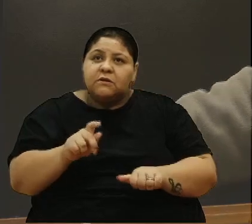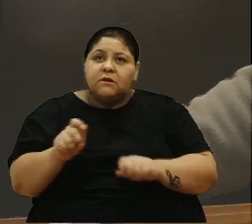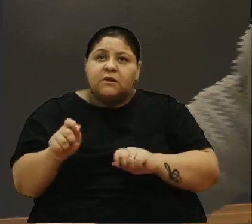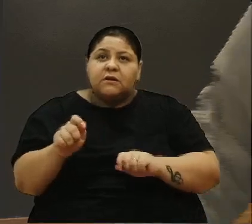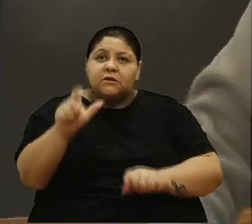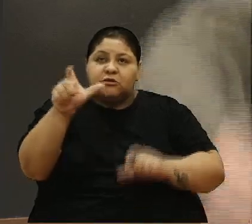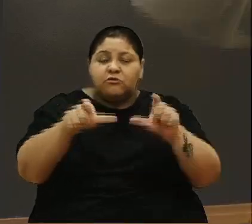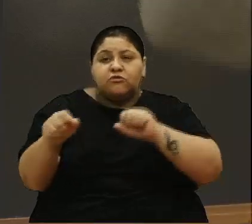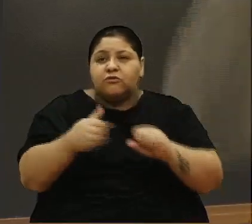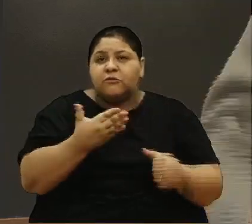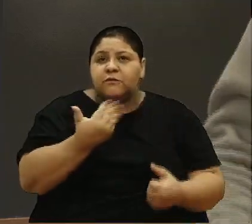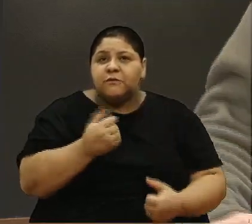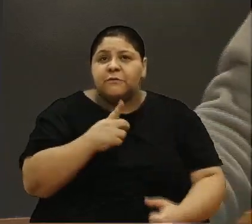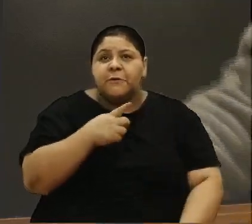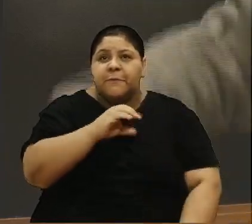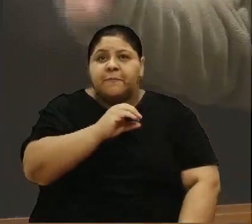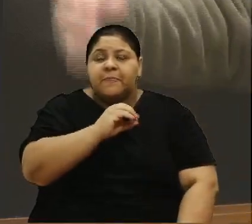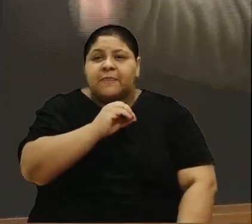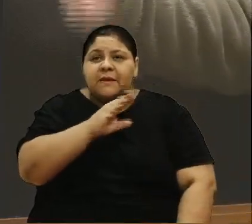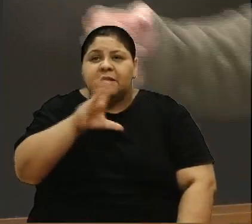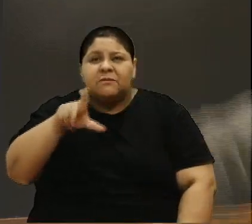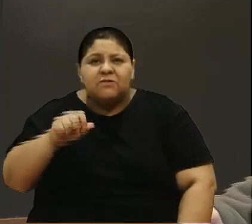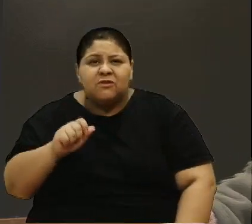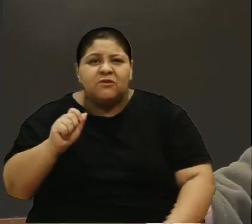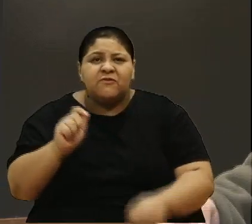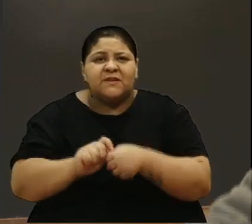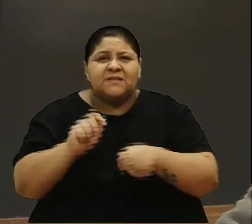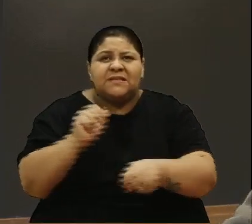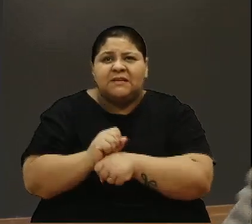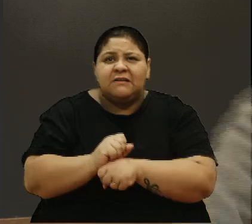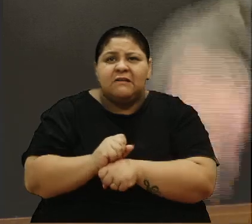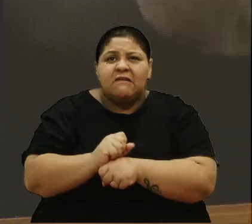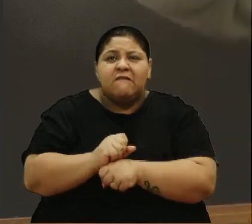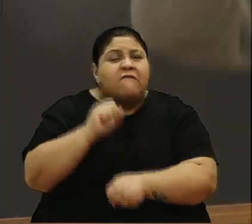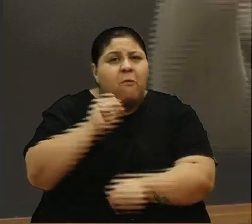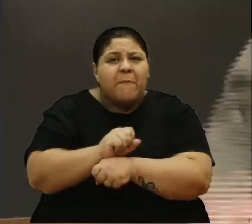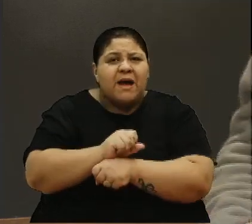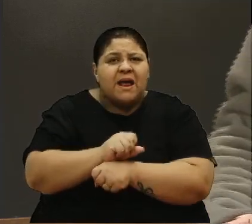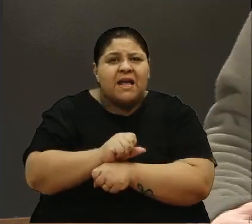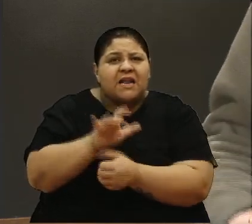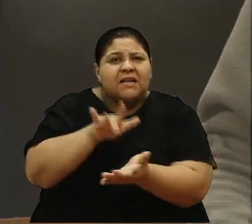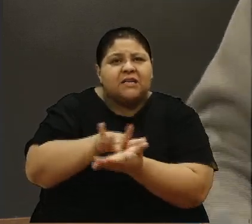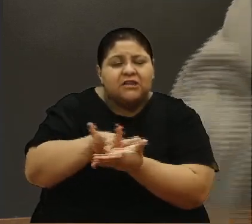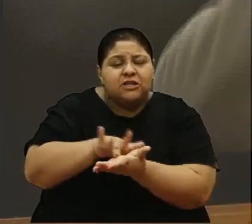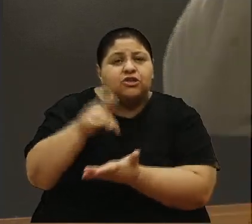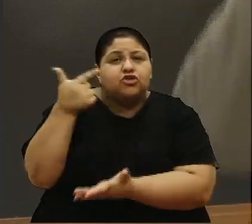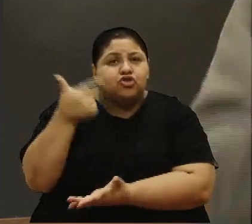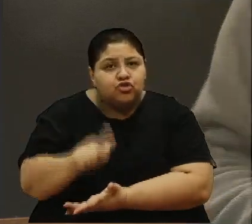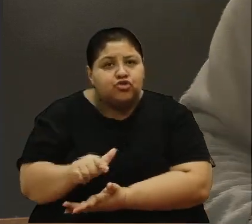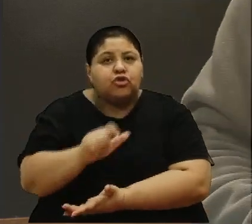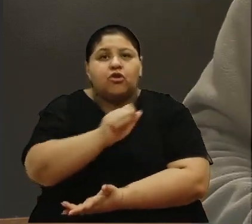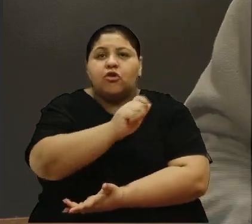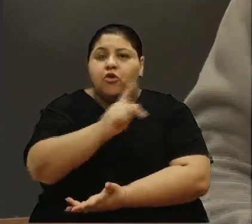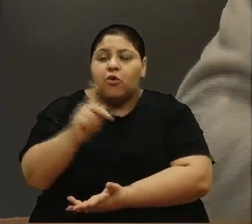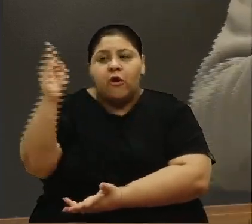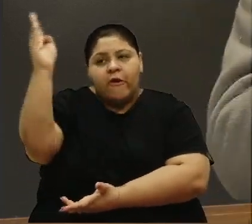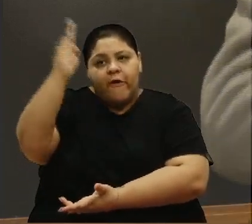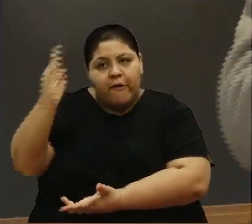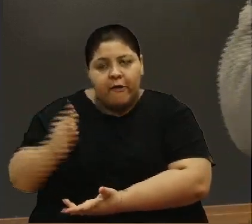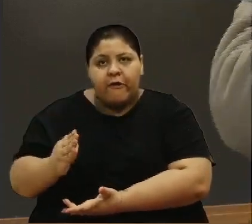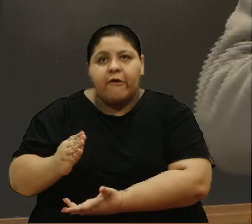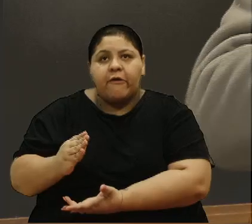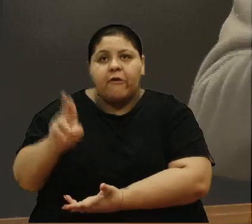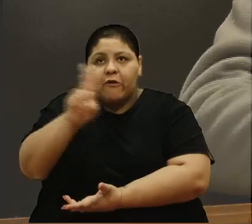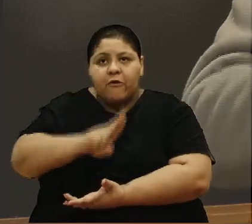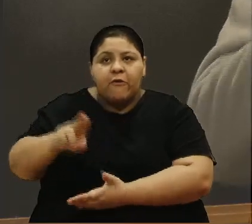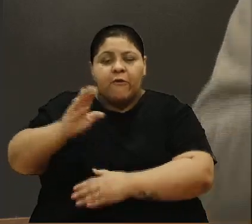na Previdência Pública não faz nada. Vamos parar de demagogia, presidente. Novamente, a Previdência Pública do Brasil consome